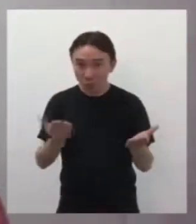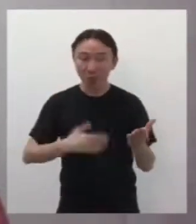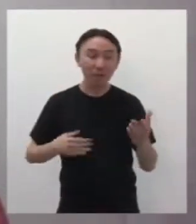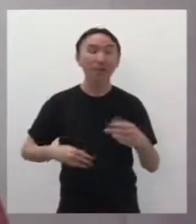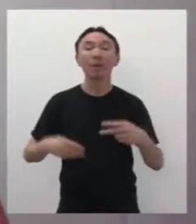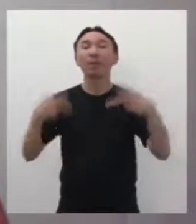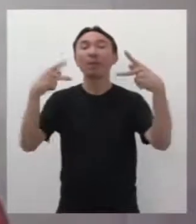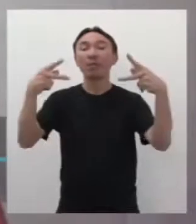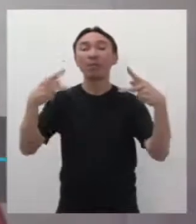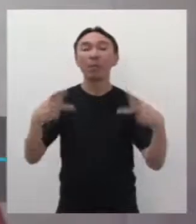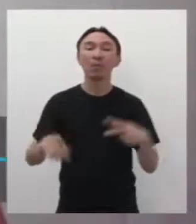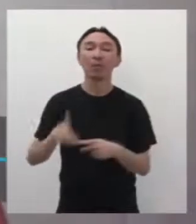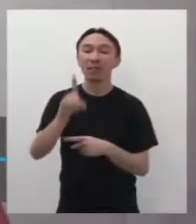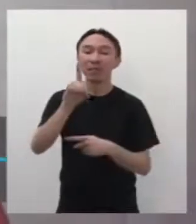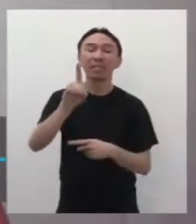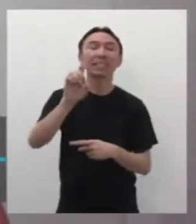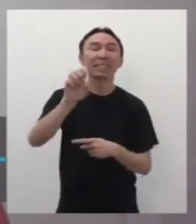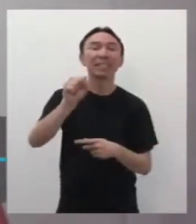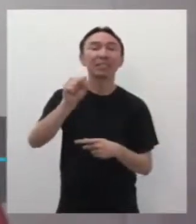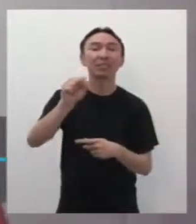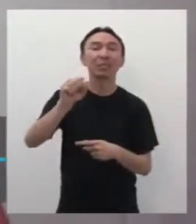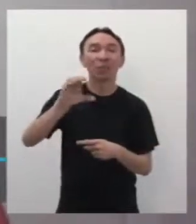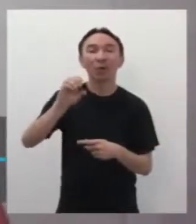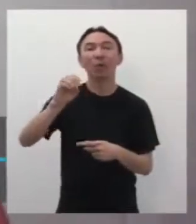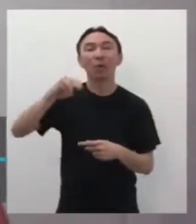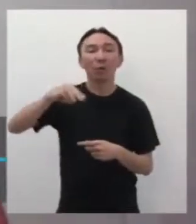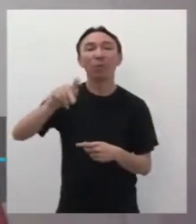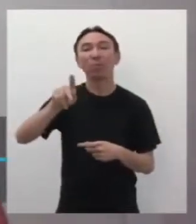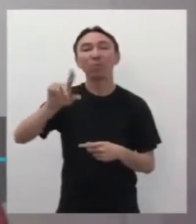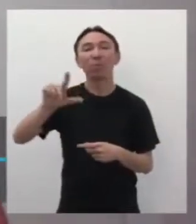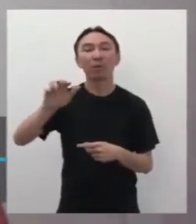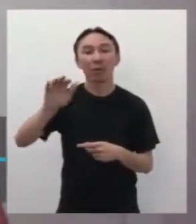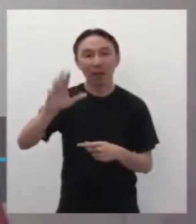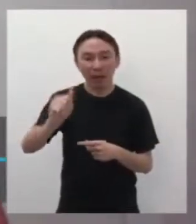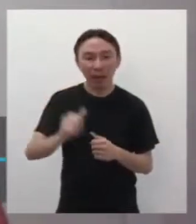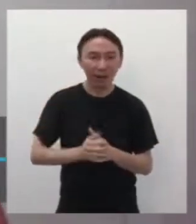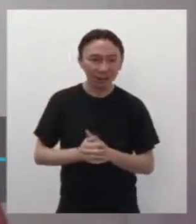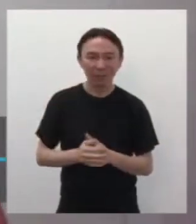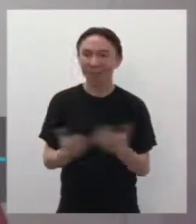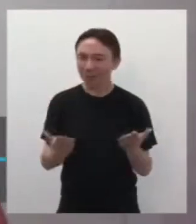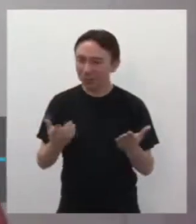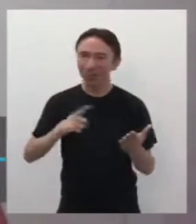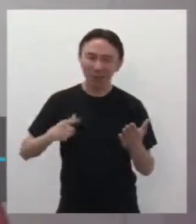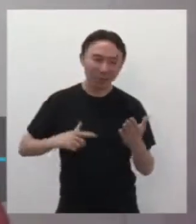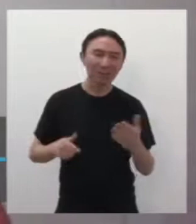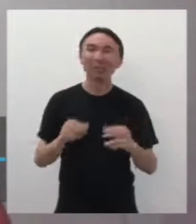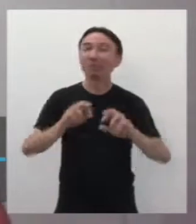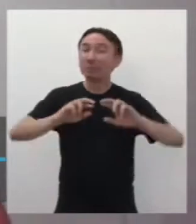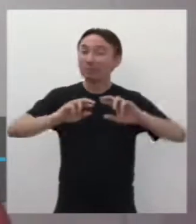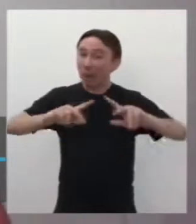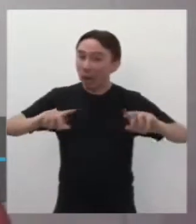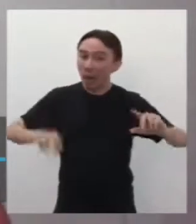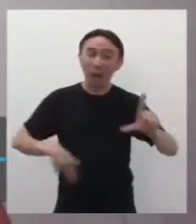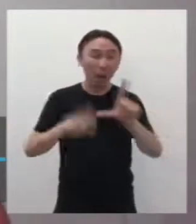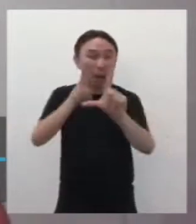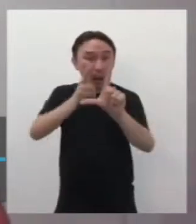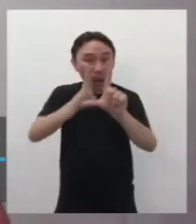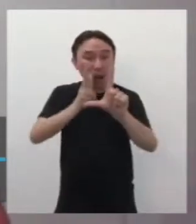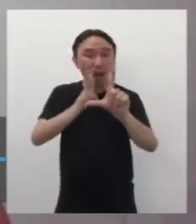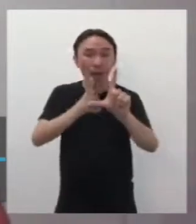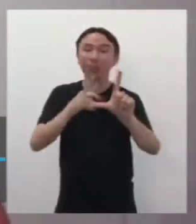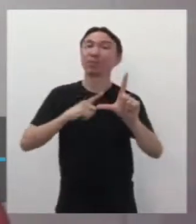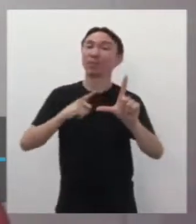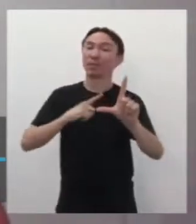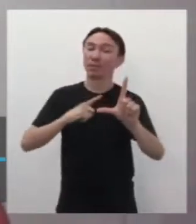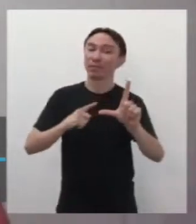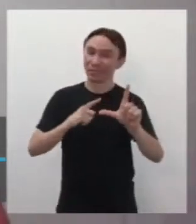A gente já... Esse é mais um de uma série de webinars que a gente vem fazendo, e a gente